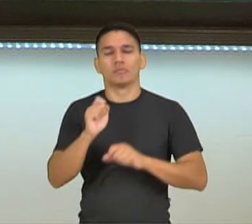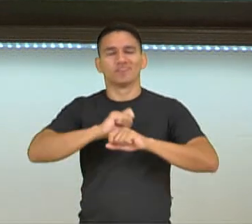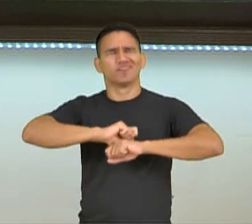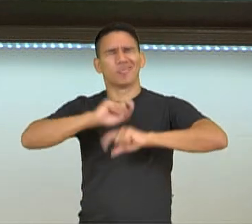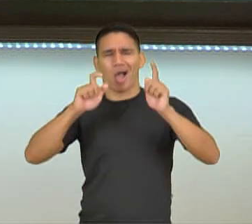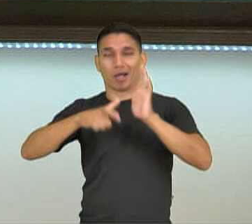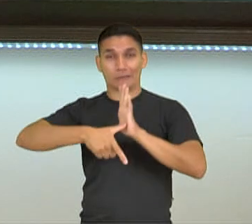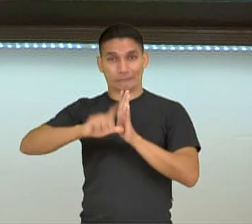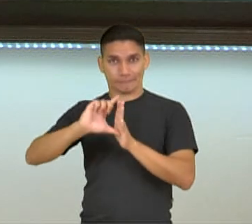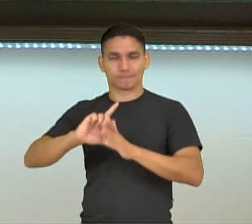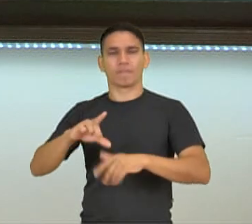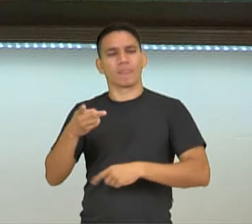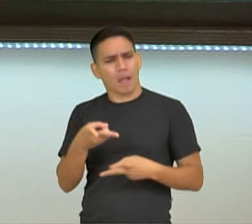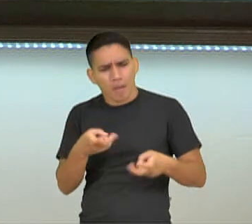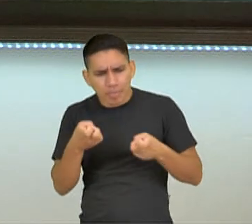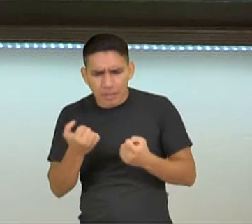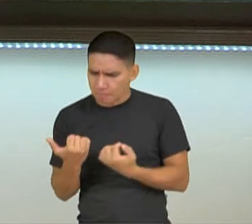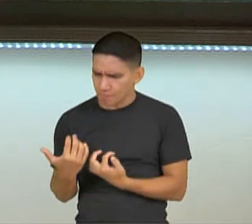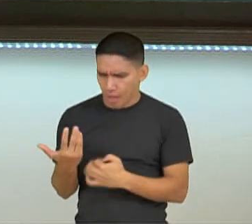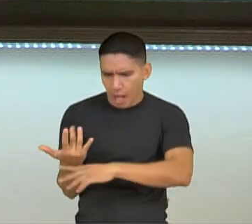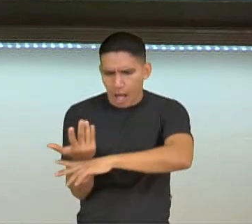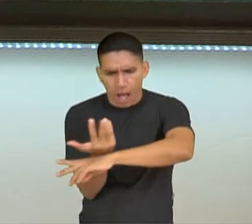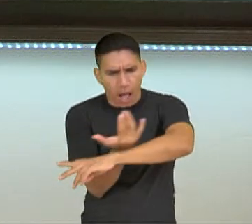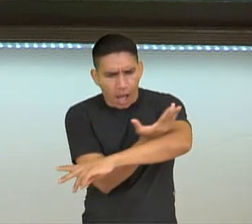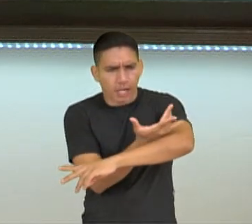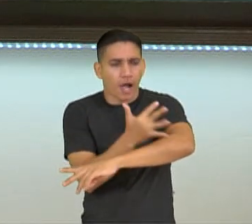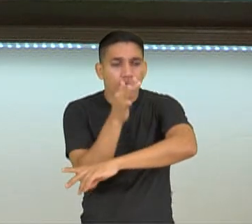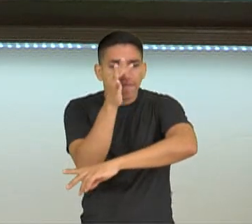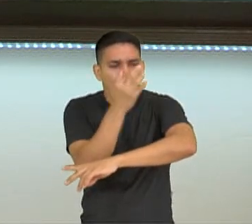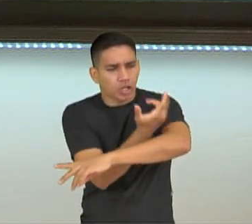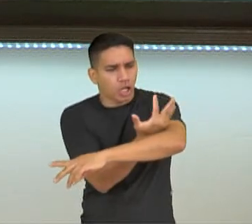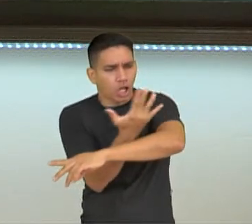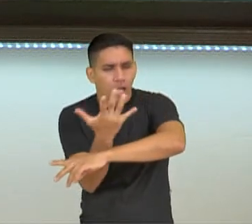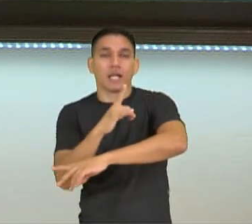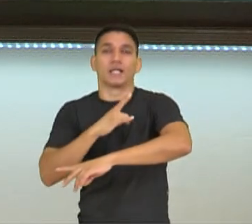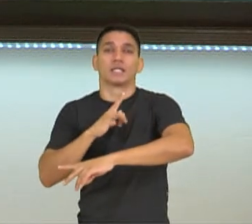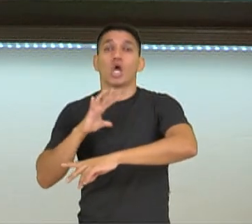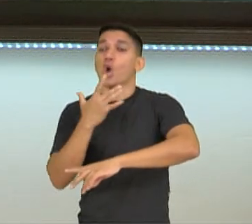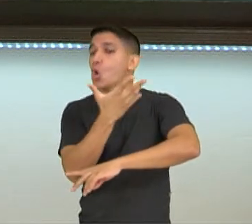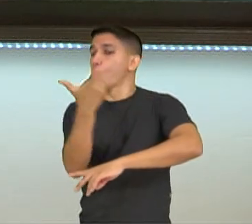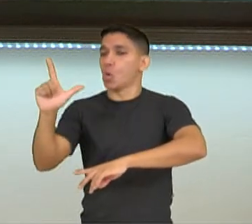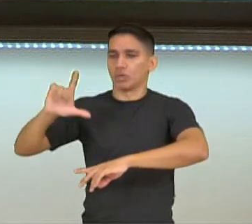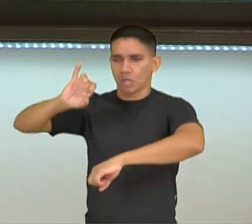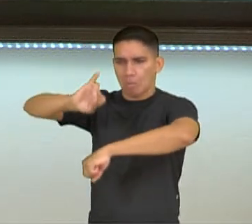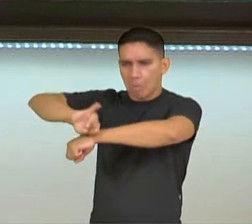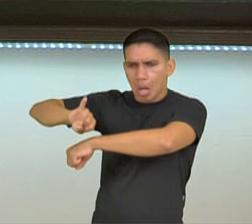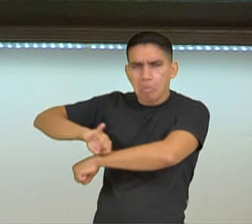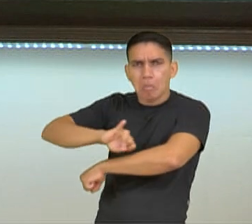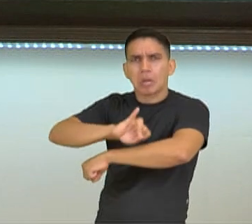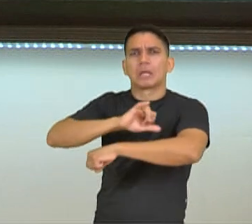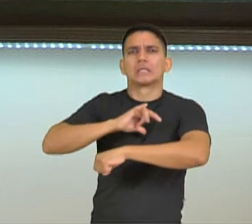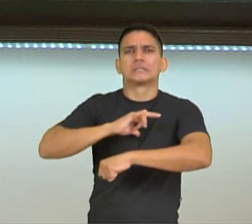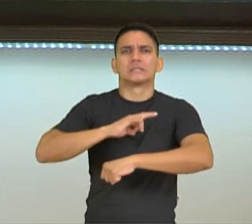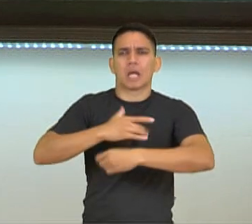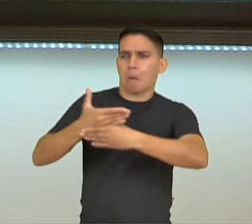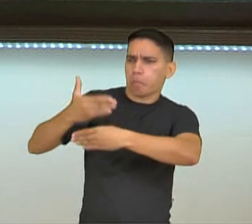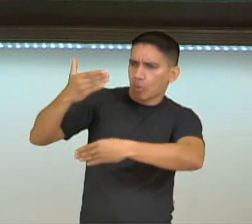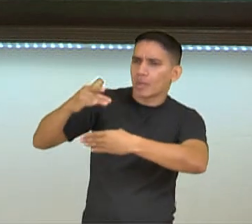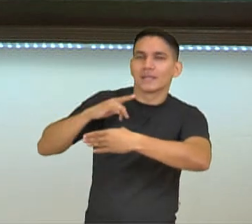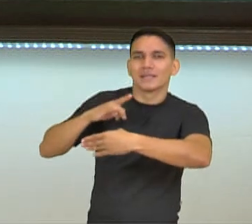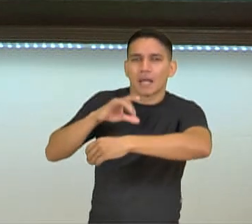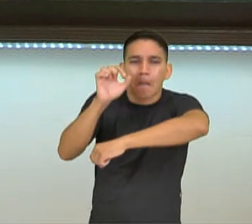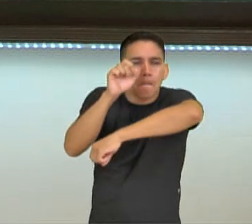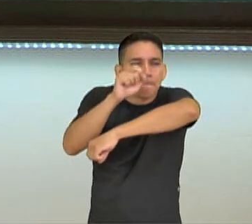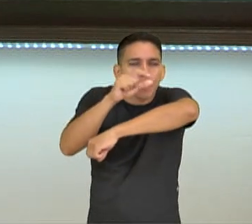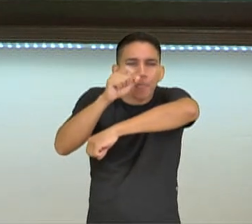que o gramado, as flores, as plantas, os outros objetos, cercas, muros, etc., eles estão com